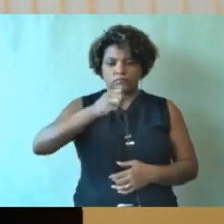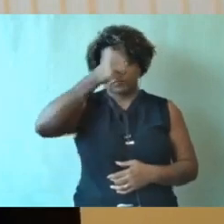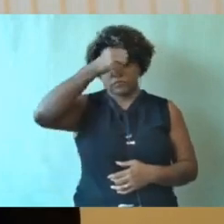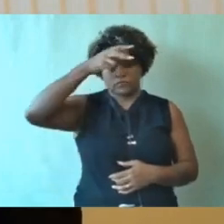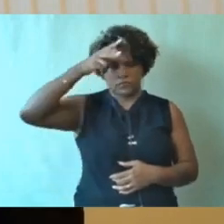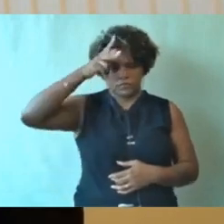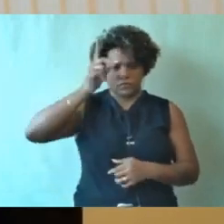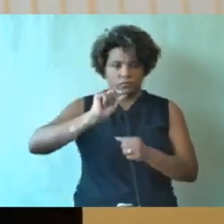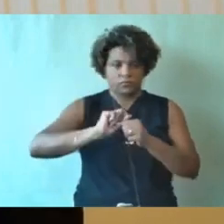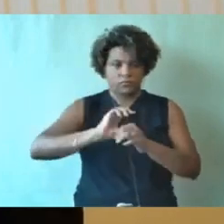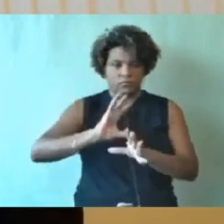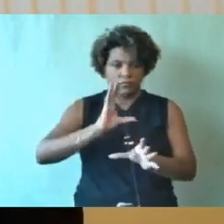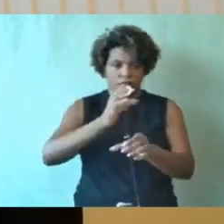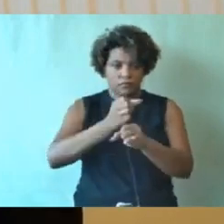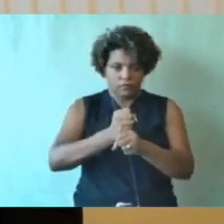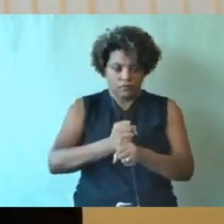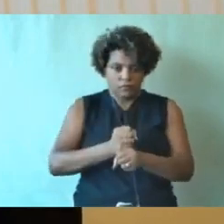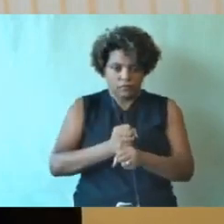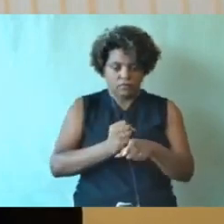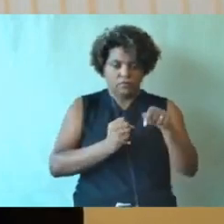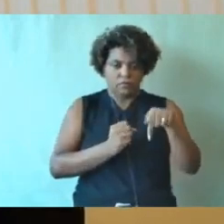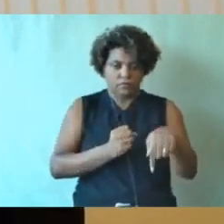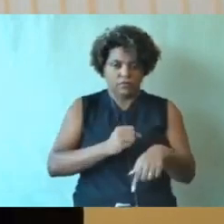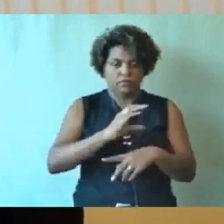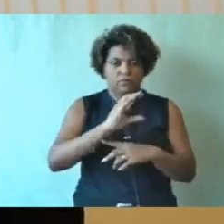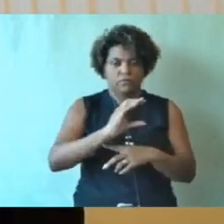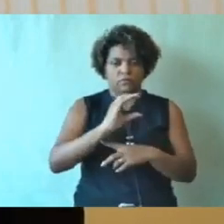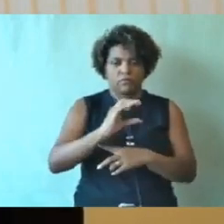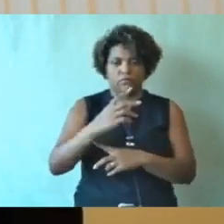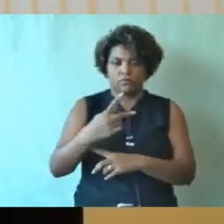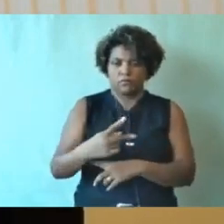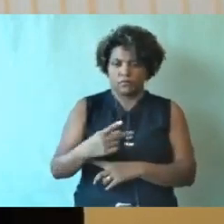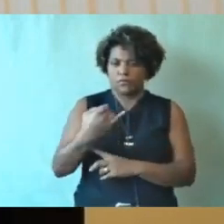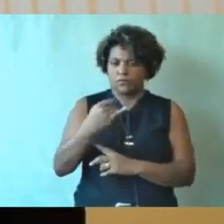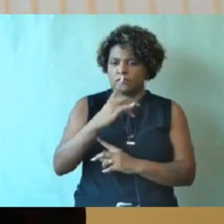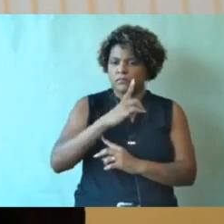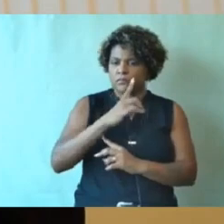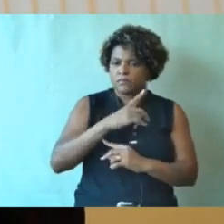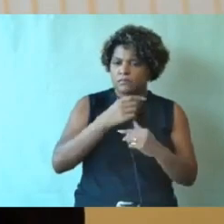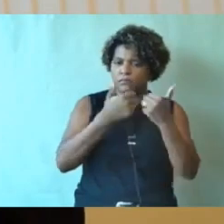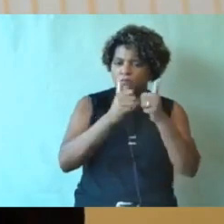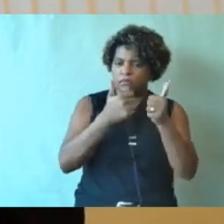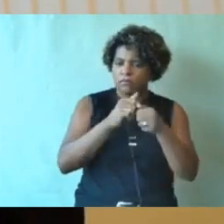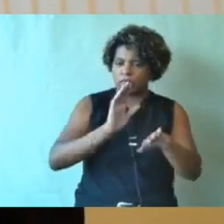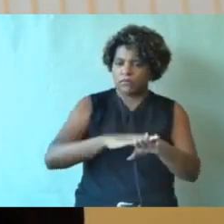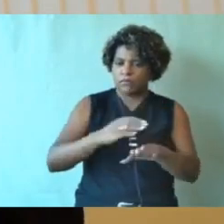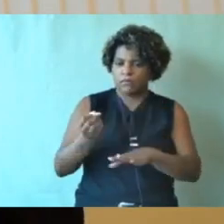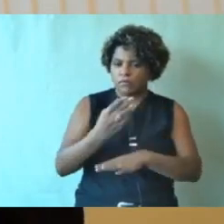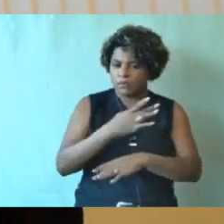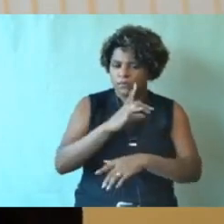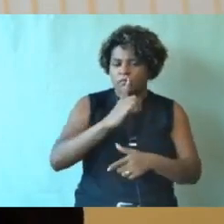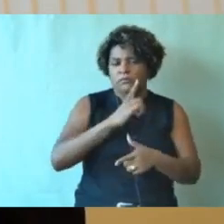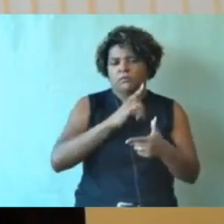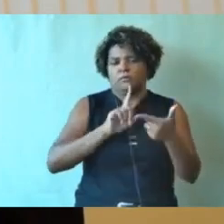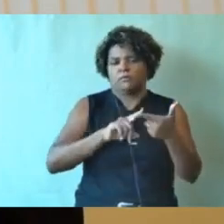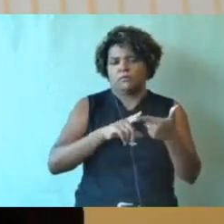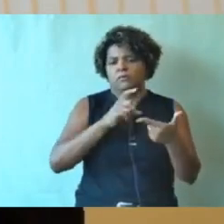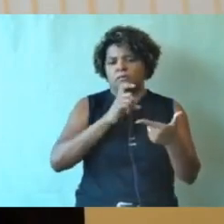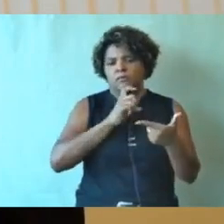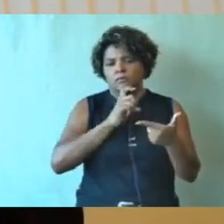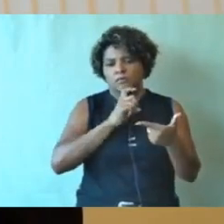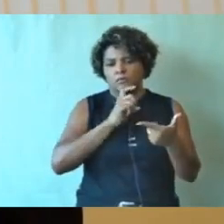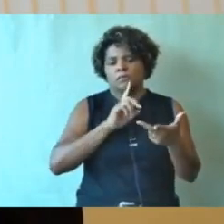Aqui na CCT, quem tem uma frota mais nova, com ar-condicionado, uma frota, ele tem uma